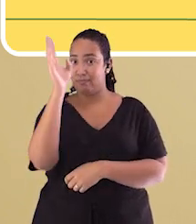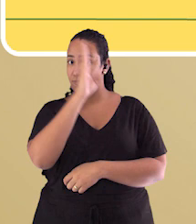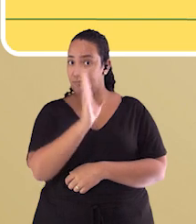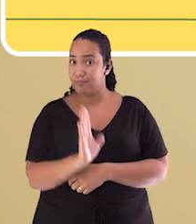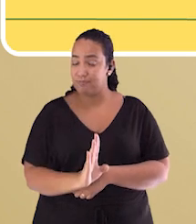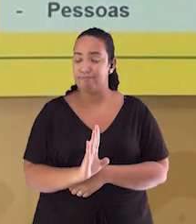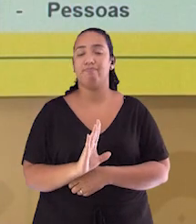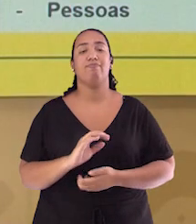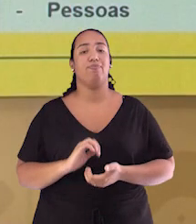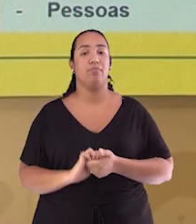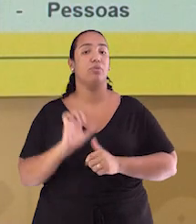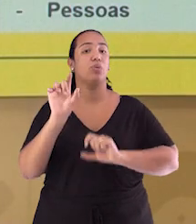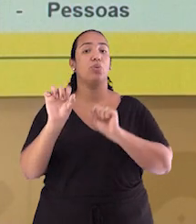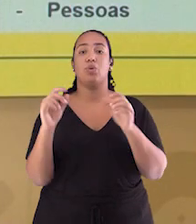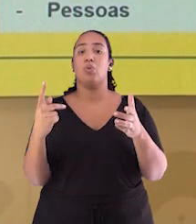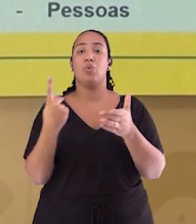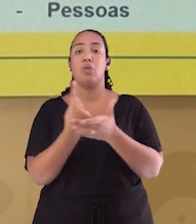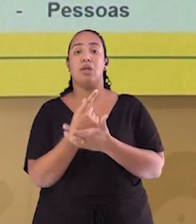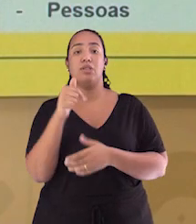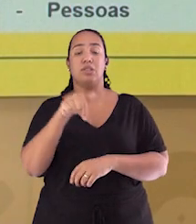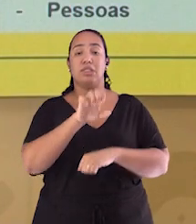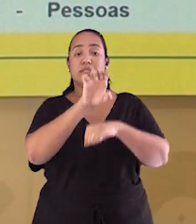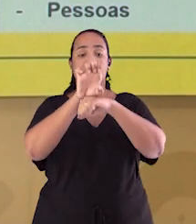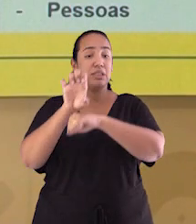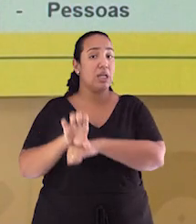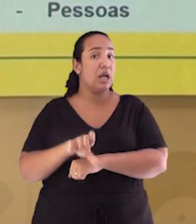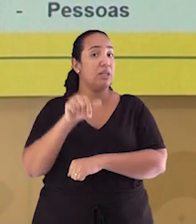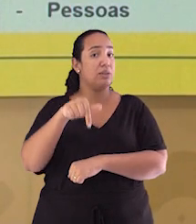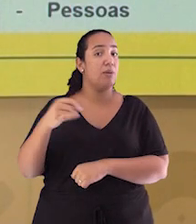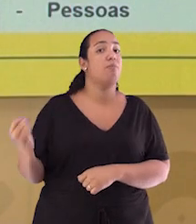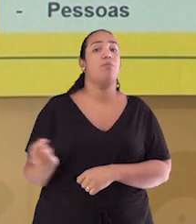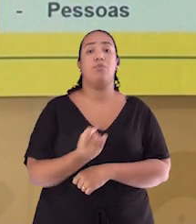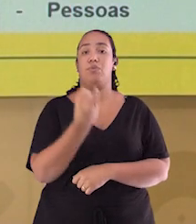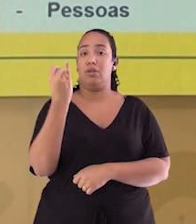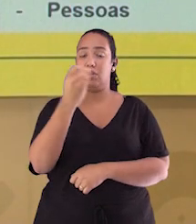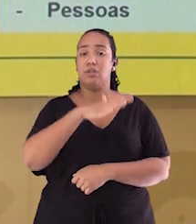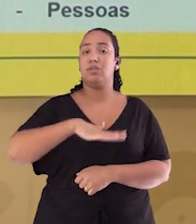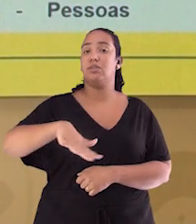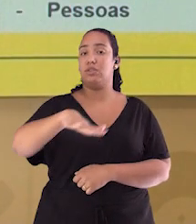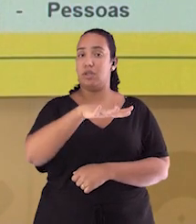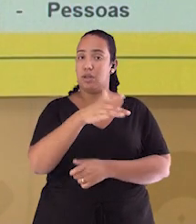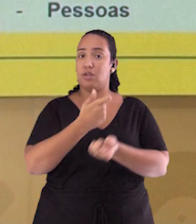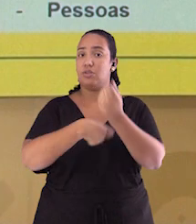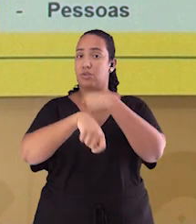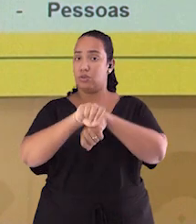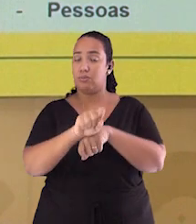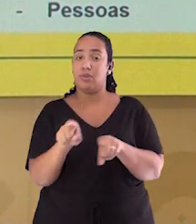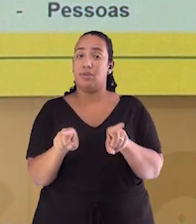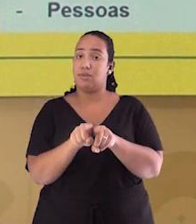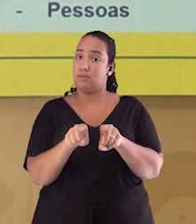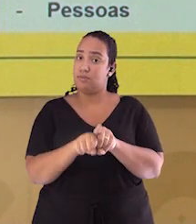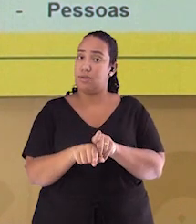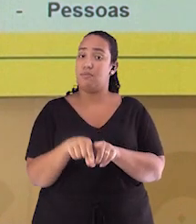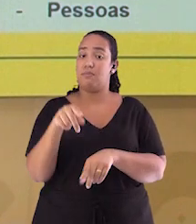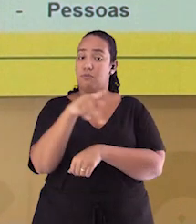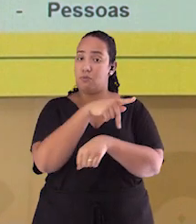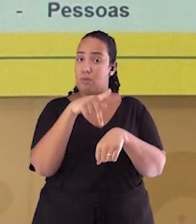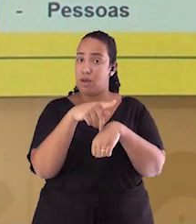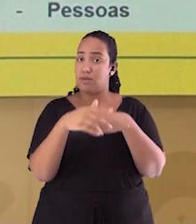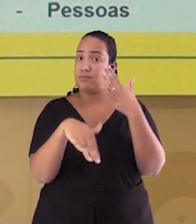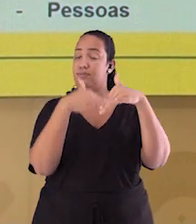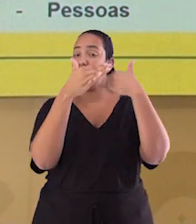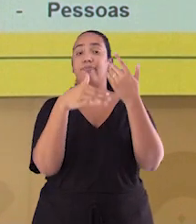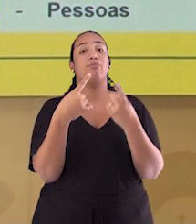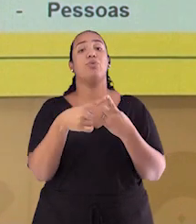em sua região. Isso torna esses estados muito importantes para a economia e desenvolvimento nacional, com as